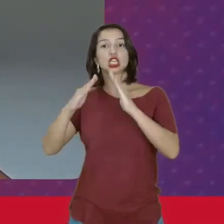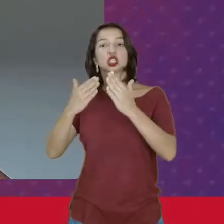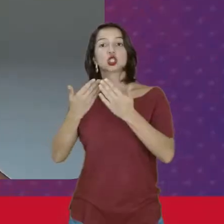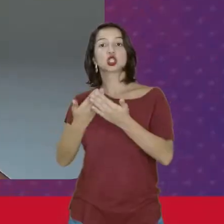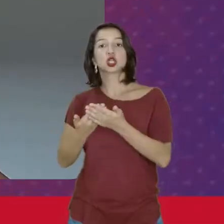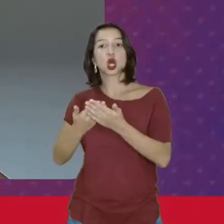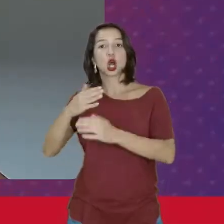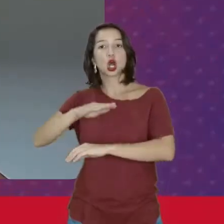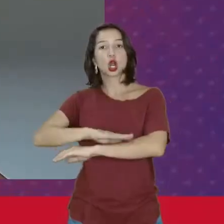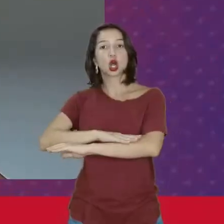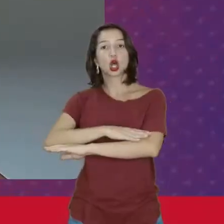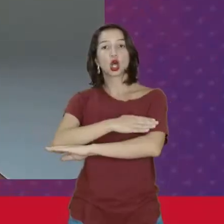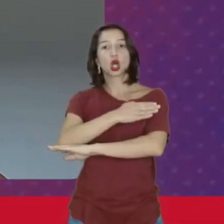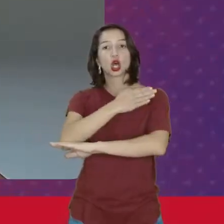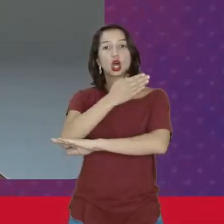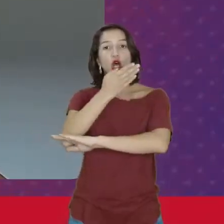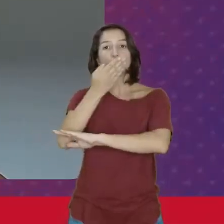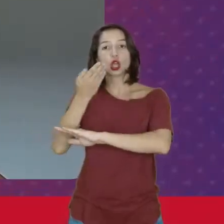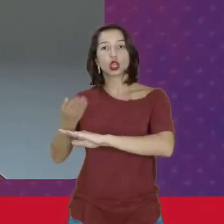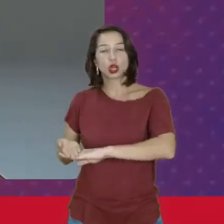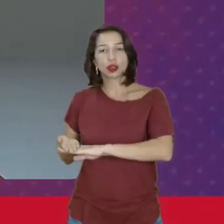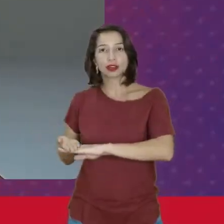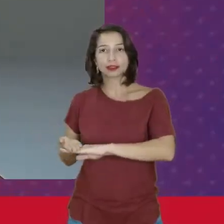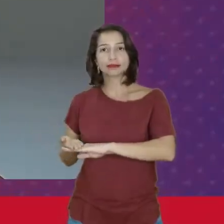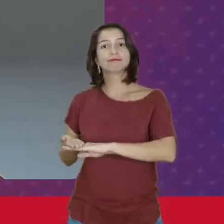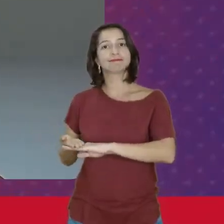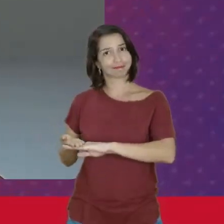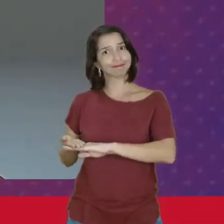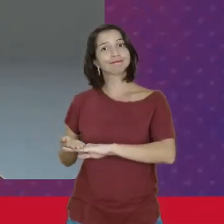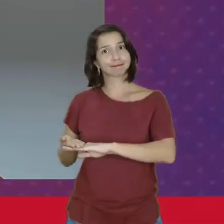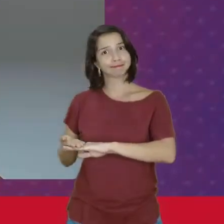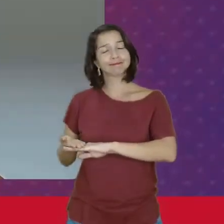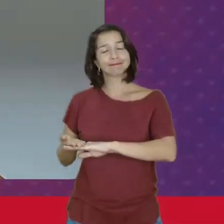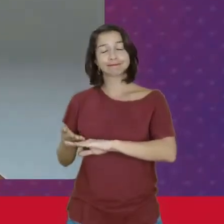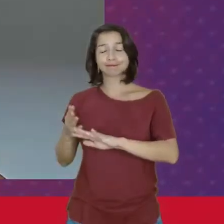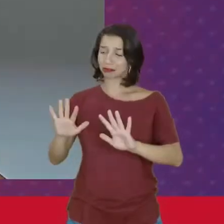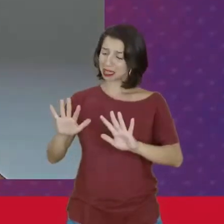Apesar de eu não ser muito a favor desse programa, porque eu considero ele